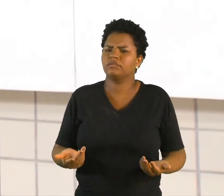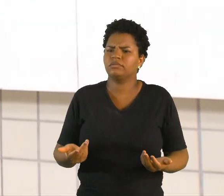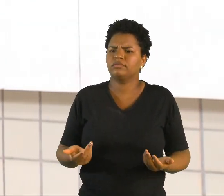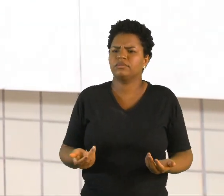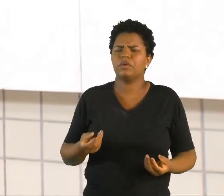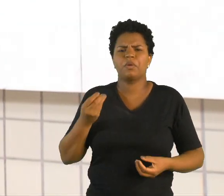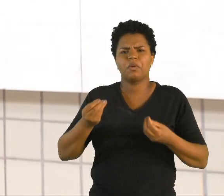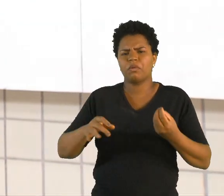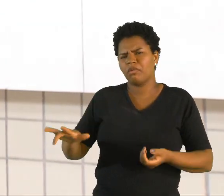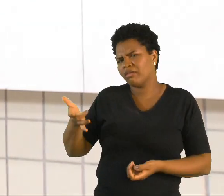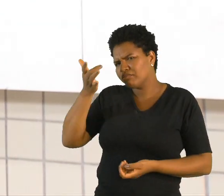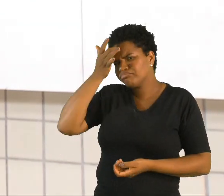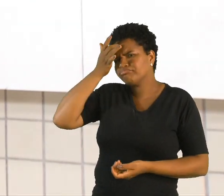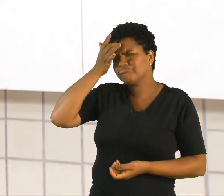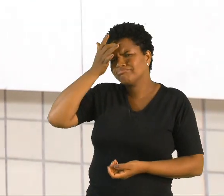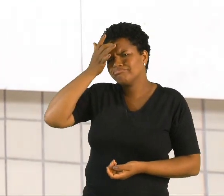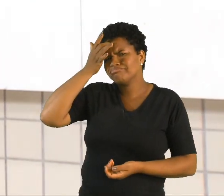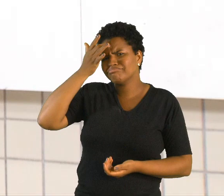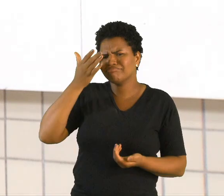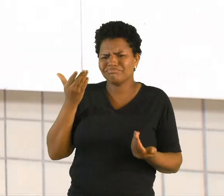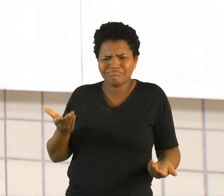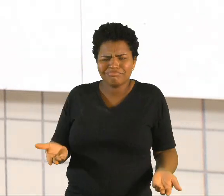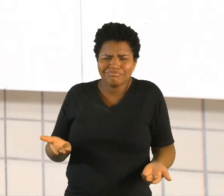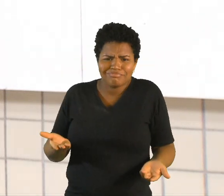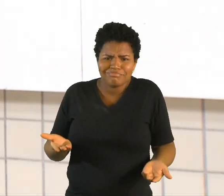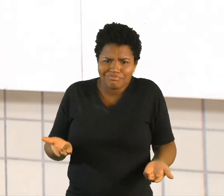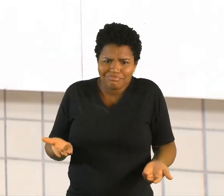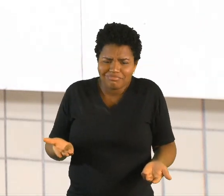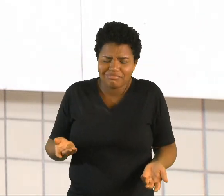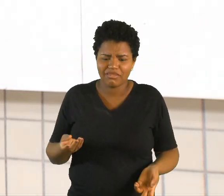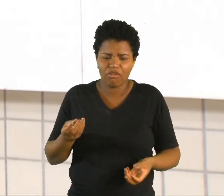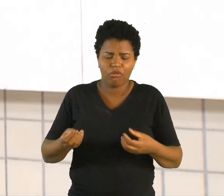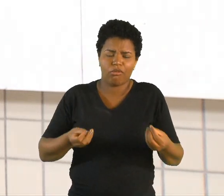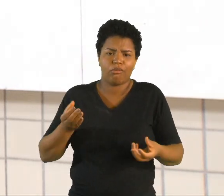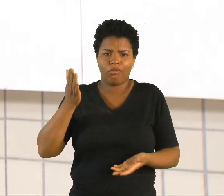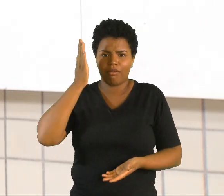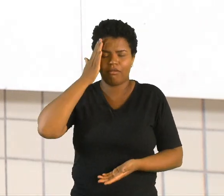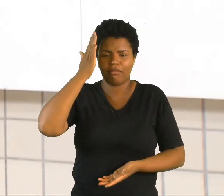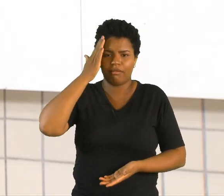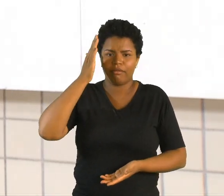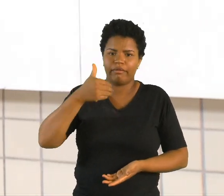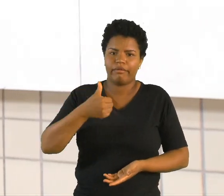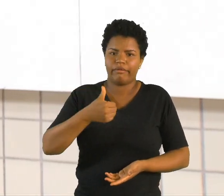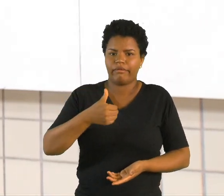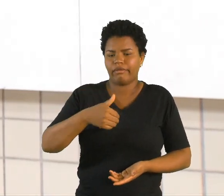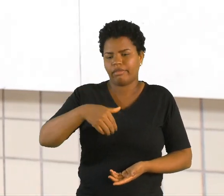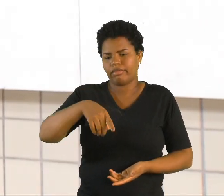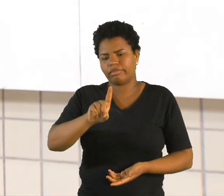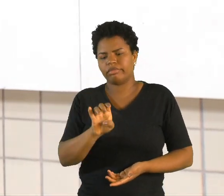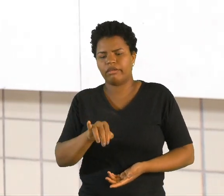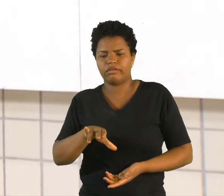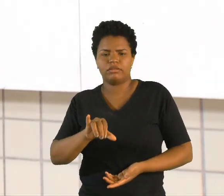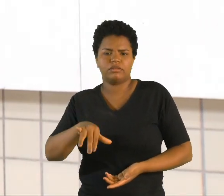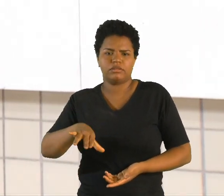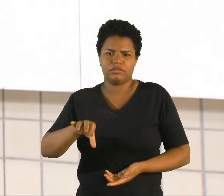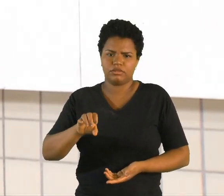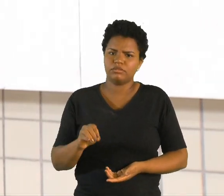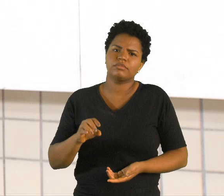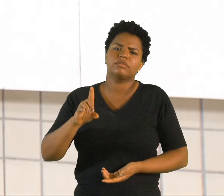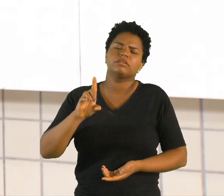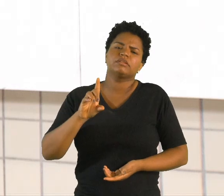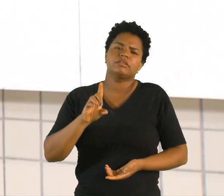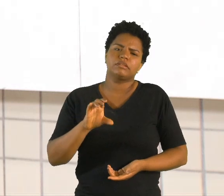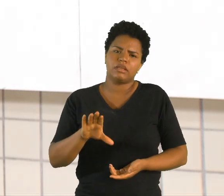que eu vou gravar isso? Como é que eu sei que é décimo, centésimo, milésimo? Olha,